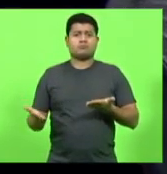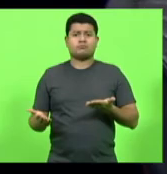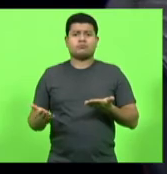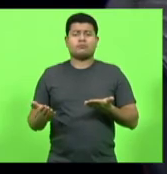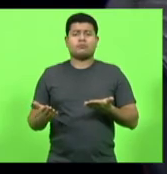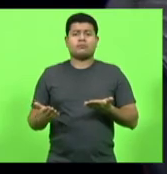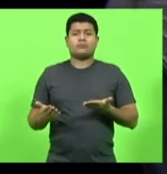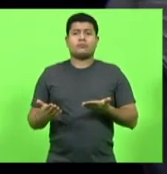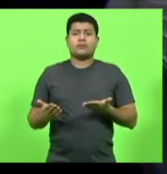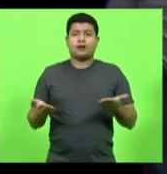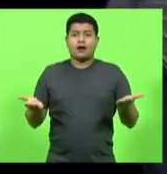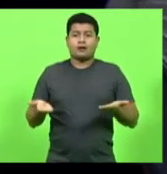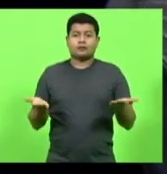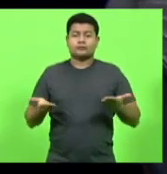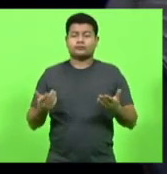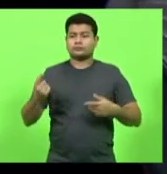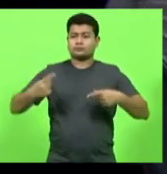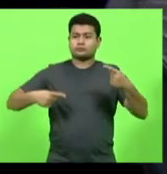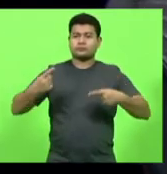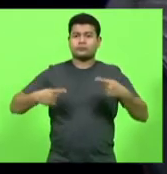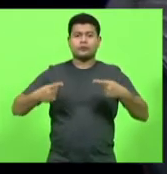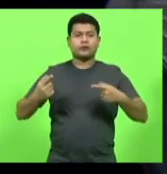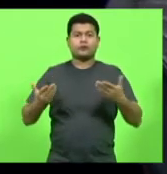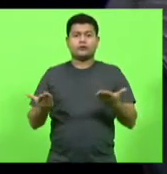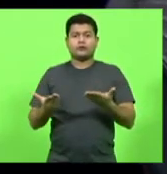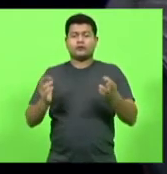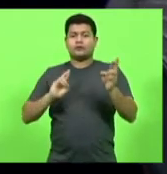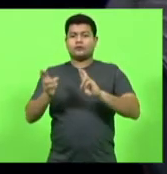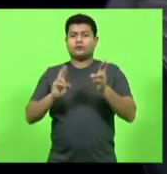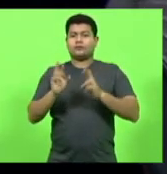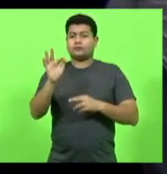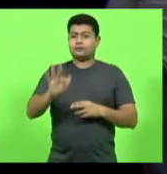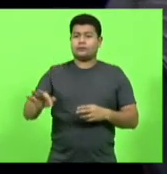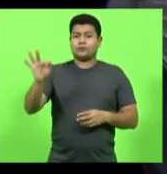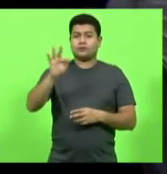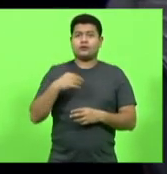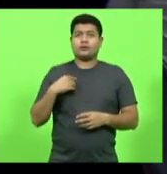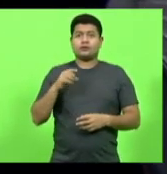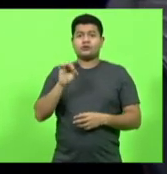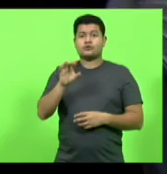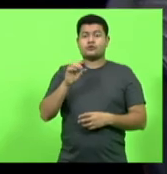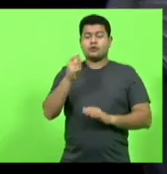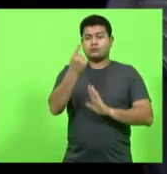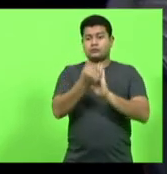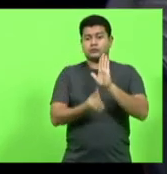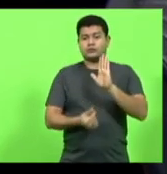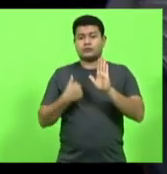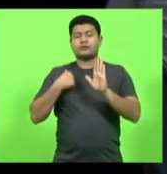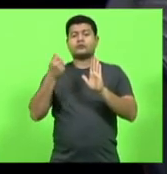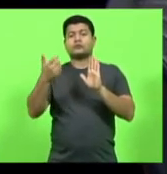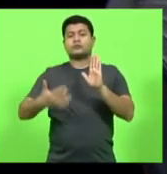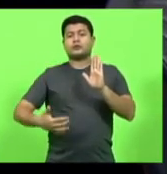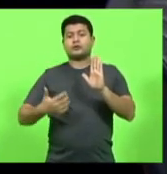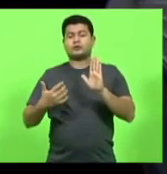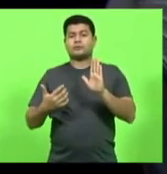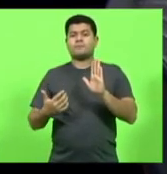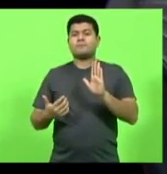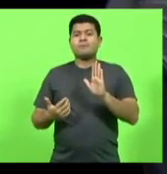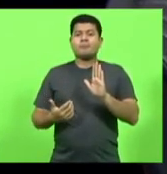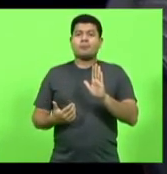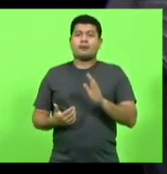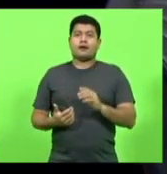quando a gente trata das rodovias federais, eu quero só trazer aqui o orçamento que tinha sido previsto.